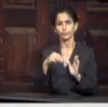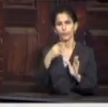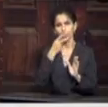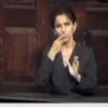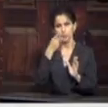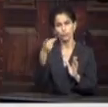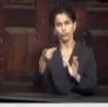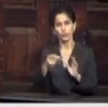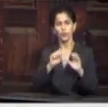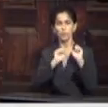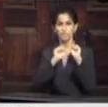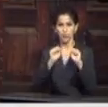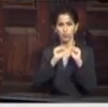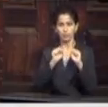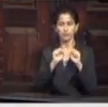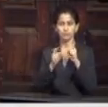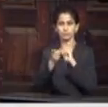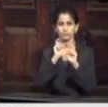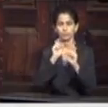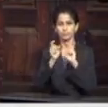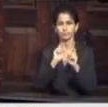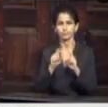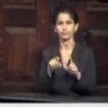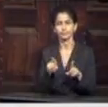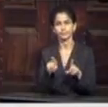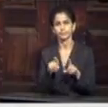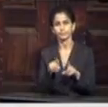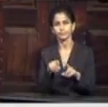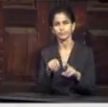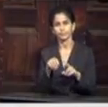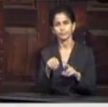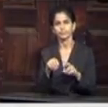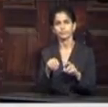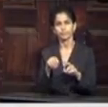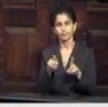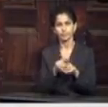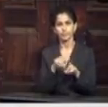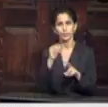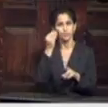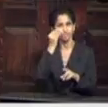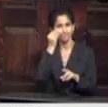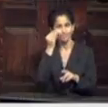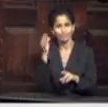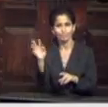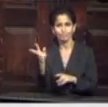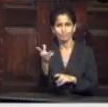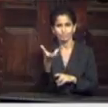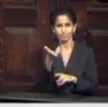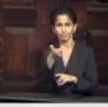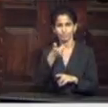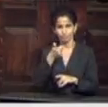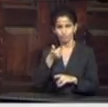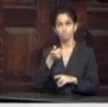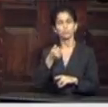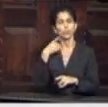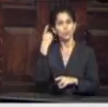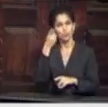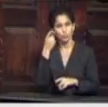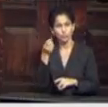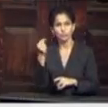eu discutisse e tentasse convencer, senhor presidente, aos